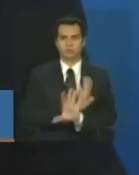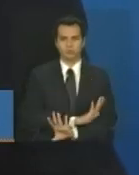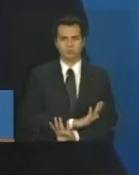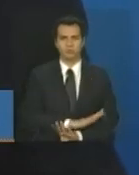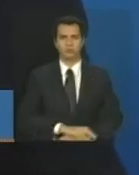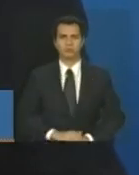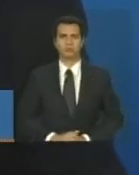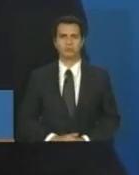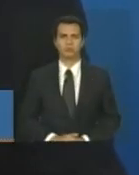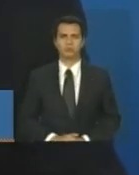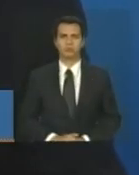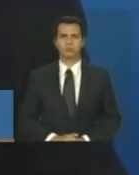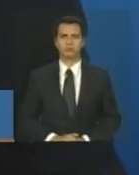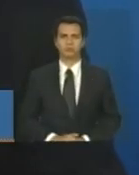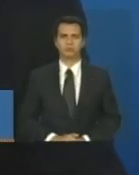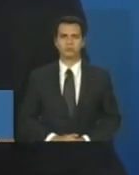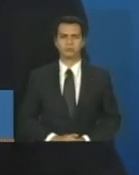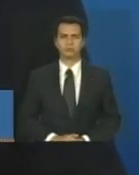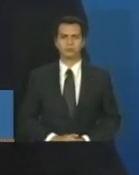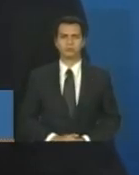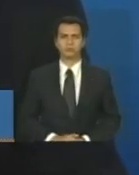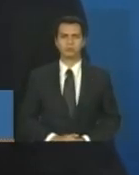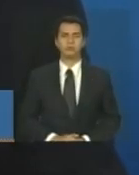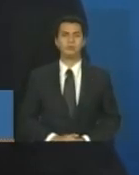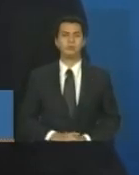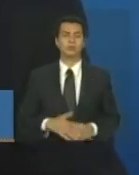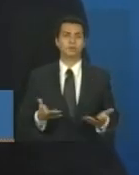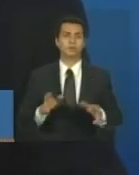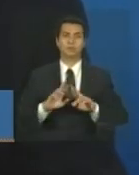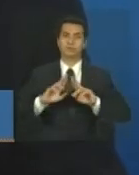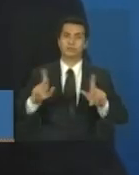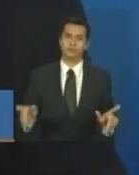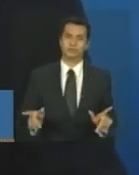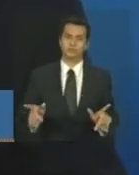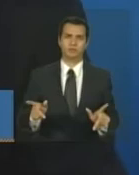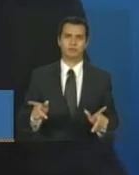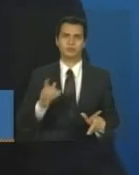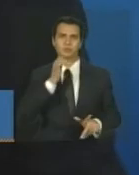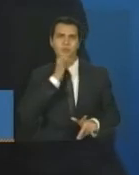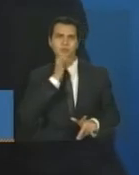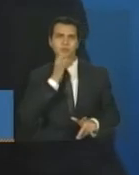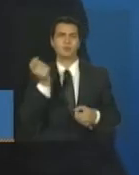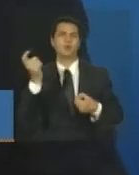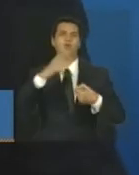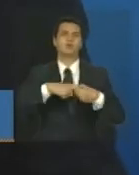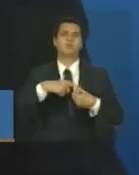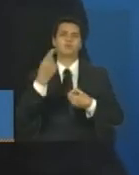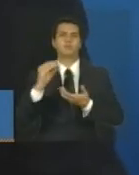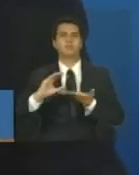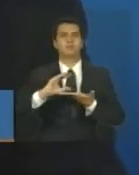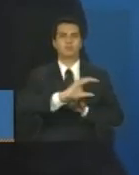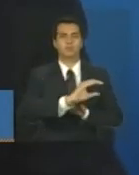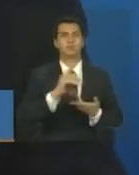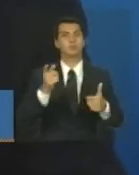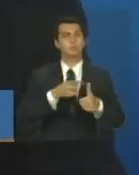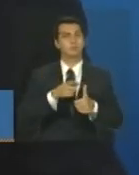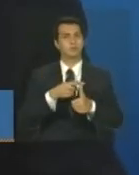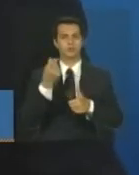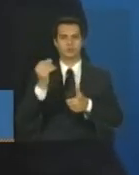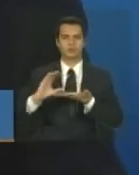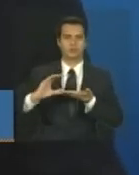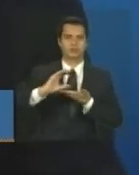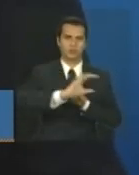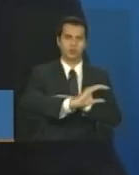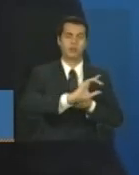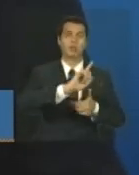prestação de conta acontece pelo resultado com a permitido é o diferente da modalidade de transferência o velho onde você Repassa o